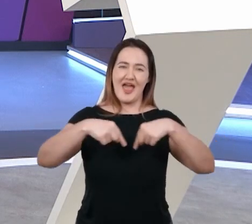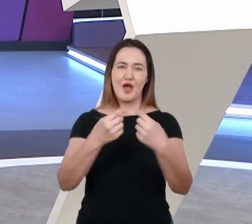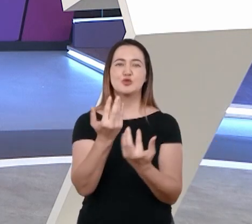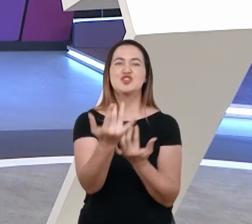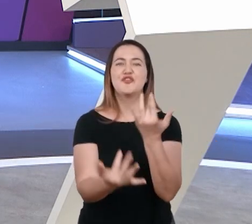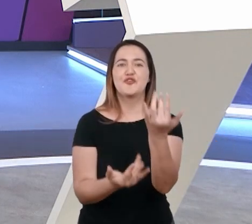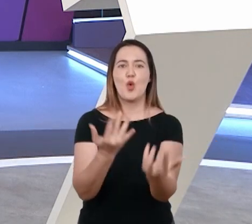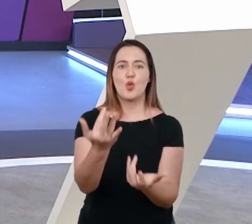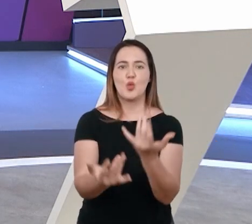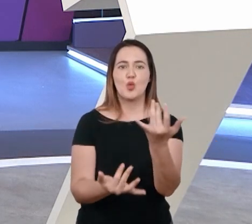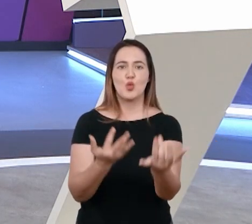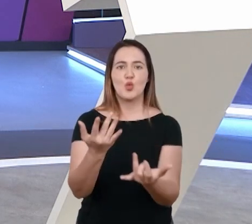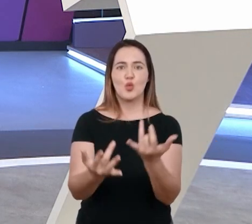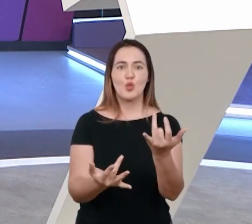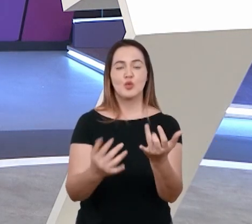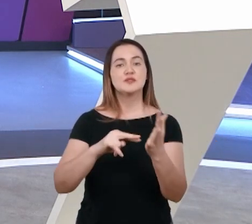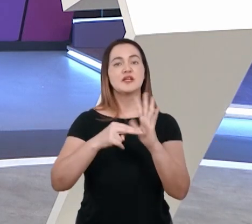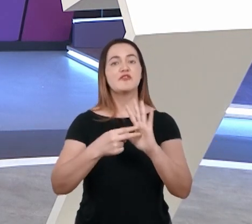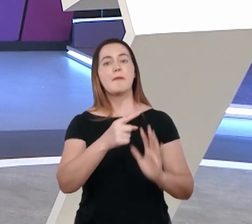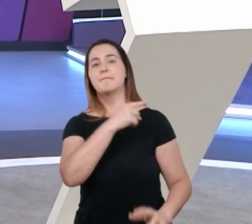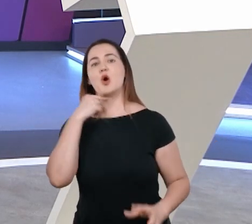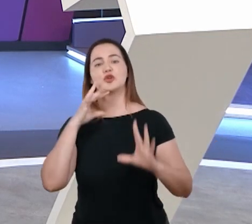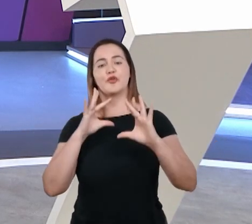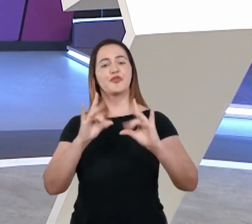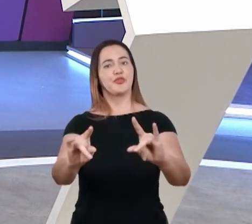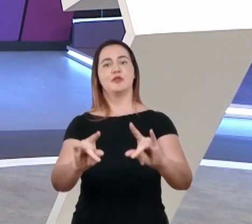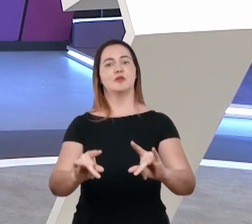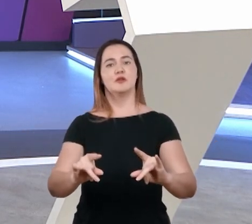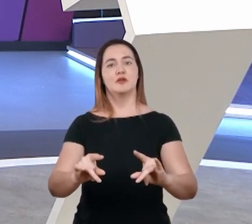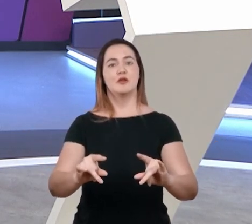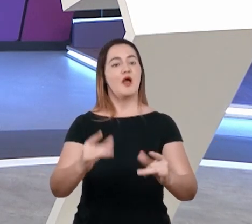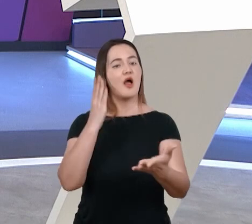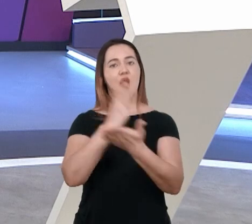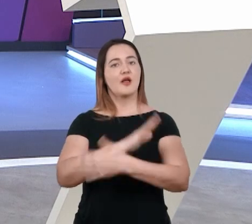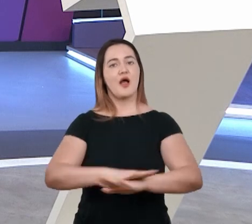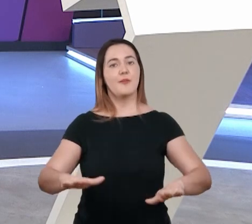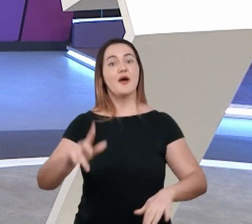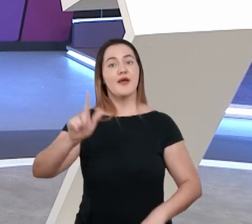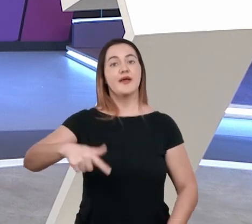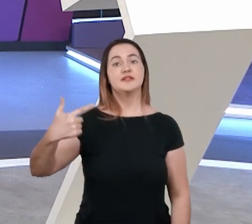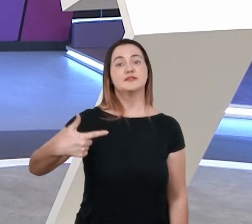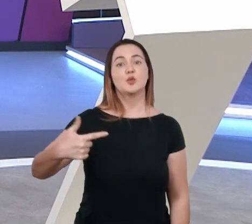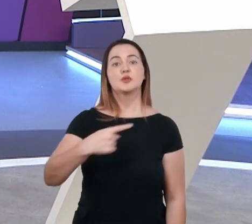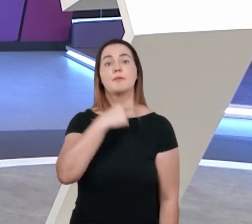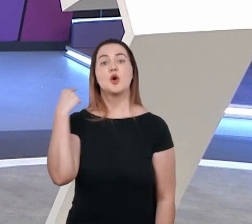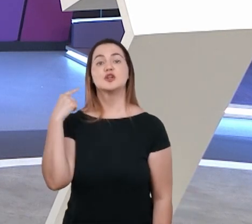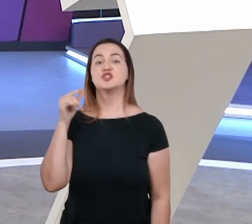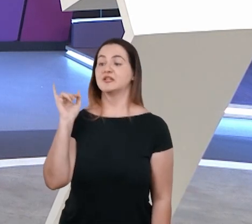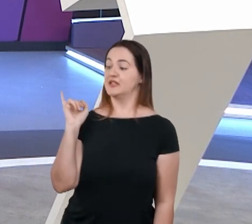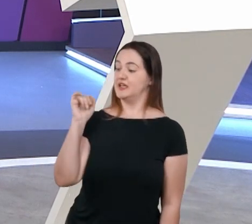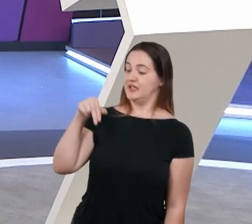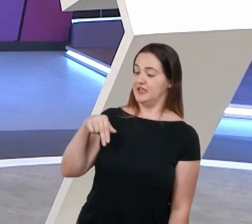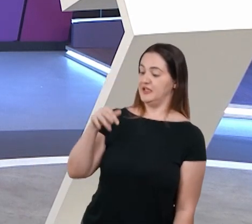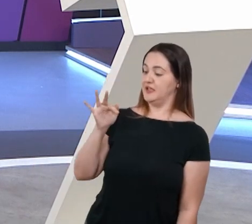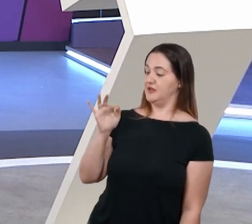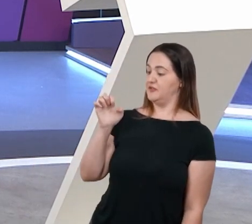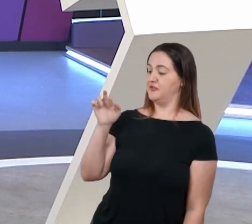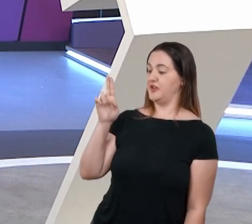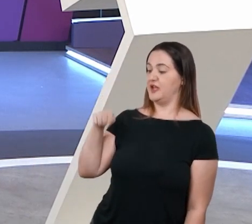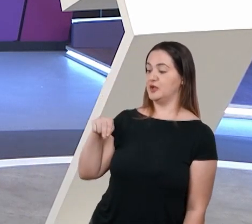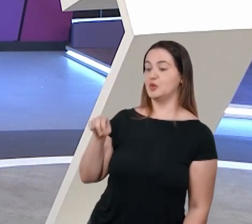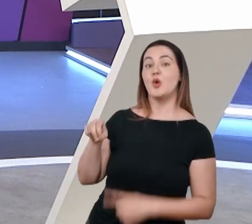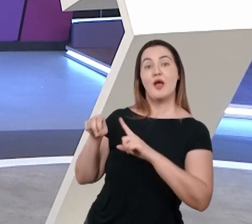consome o fogo do inferno. Ele acaba, ele se auto-acaba. E diz a Bíblia que esta é a segunda morte. Então o